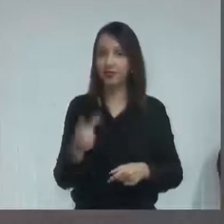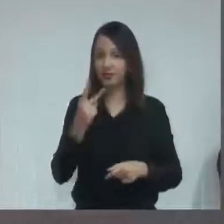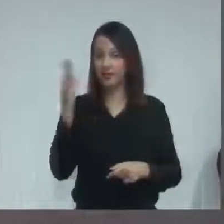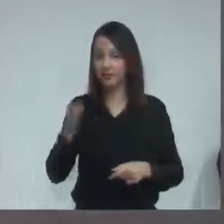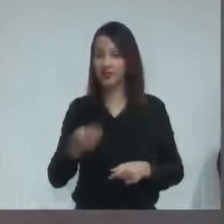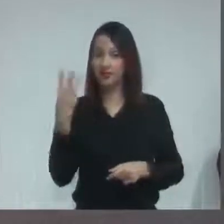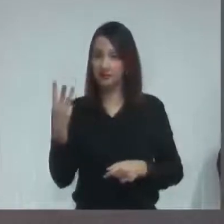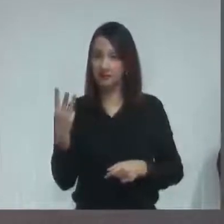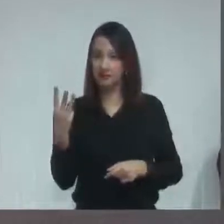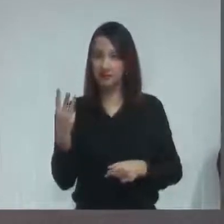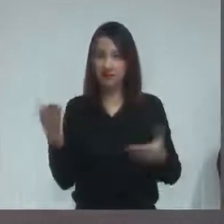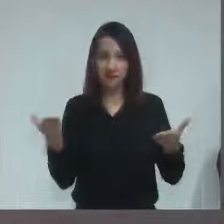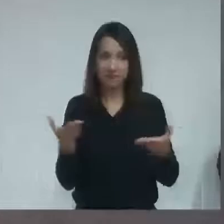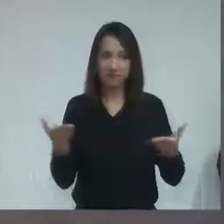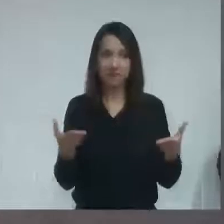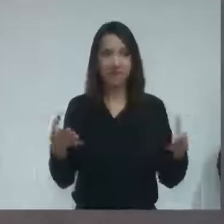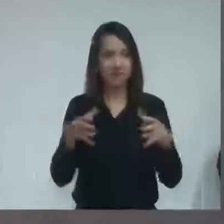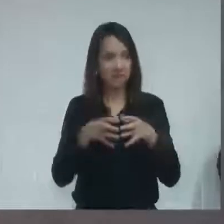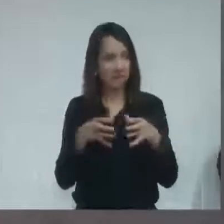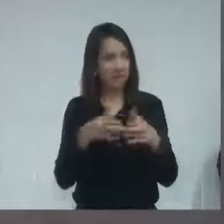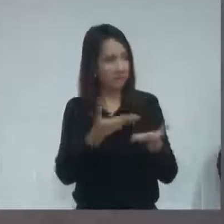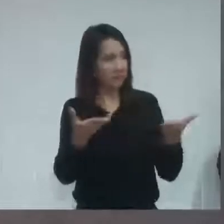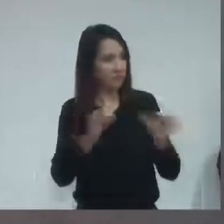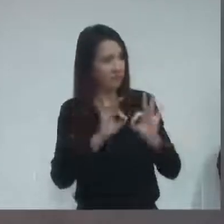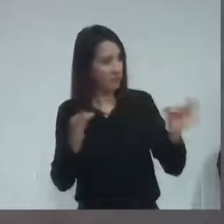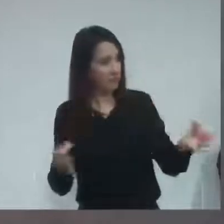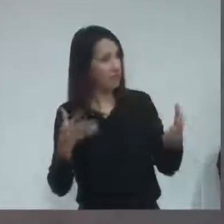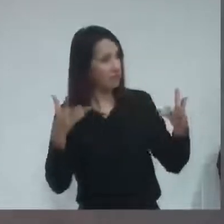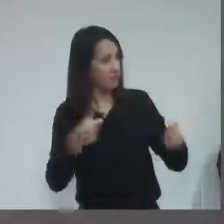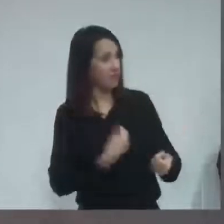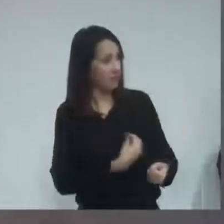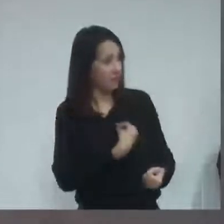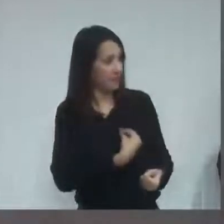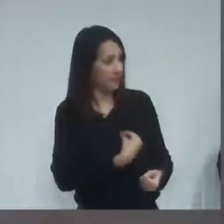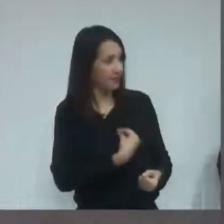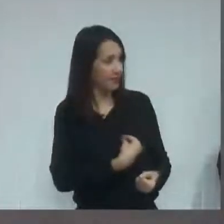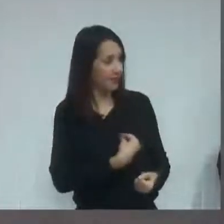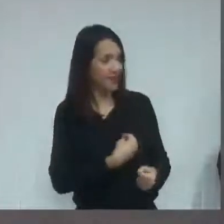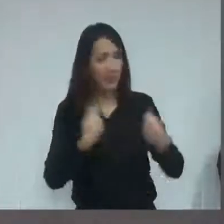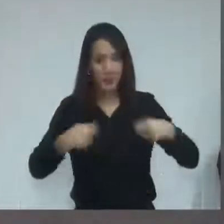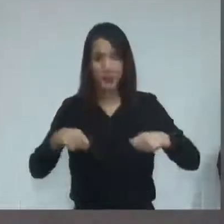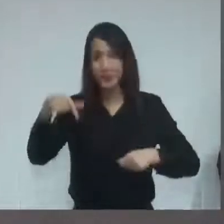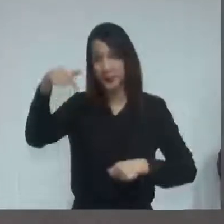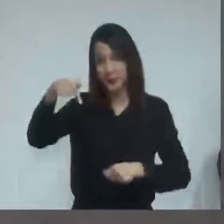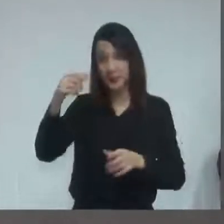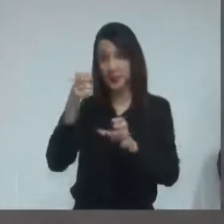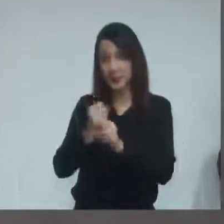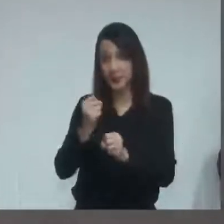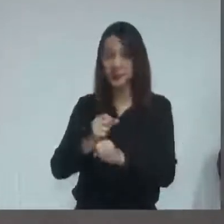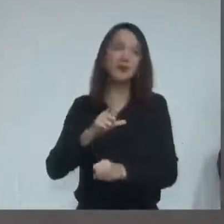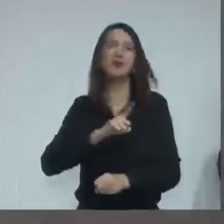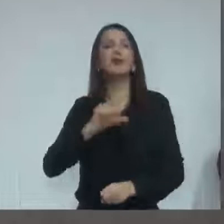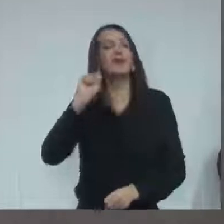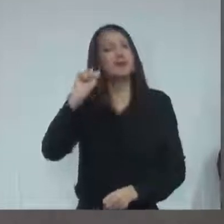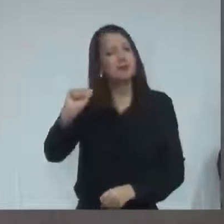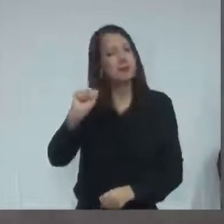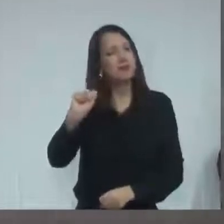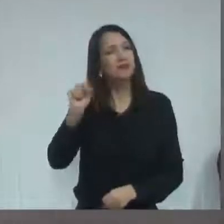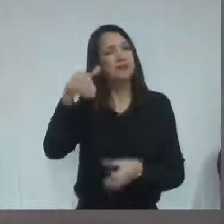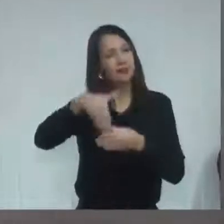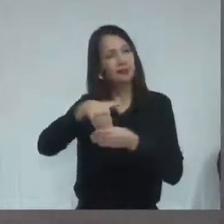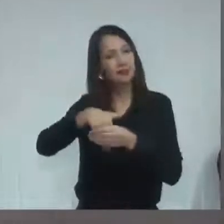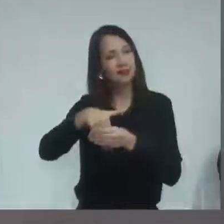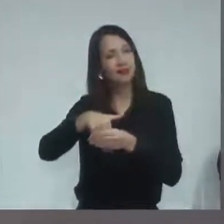Né? Hoje a maioria simples, como estavam todos os vereadores presentes, precisaria de 7 votos. Nós tivemos 8 votos. E para